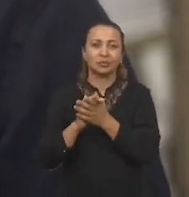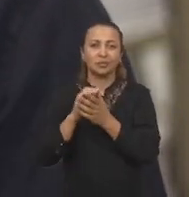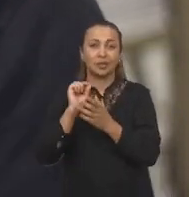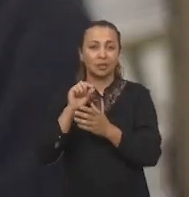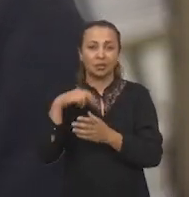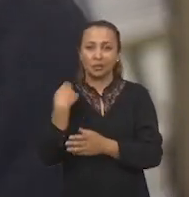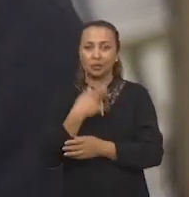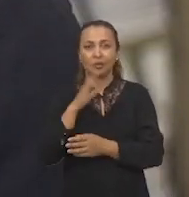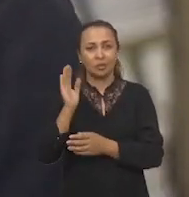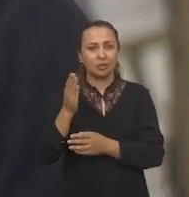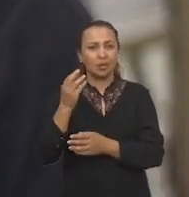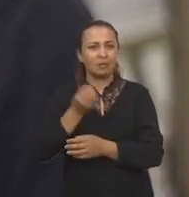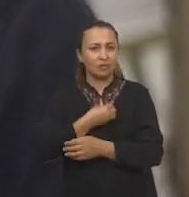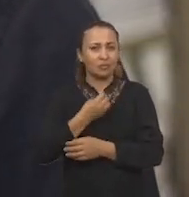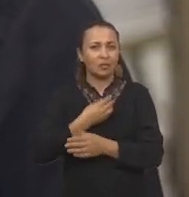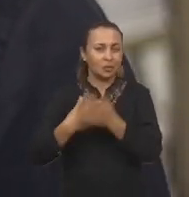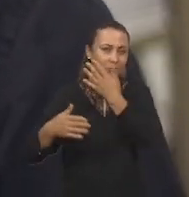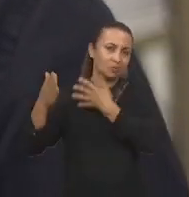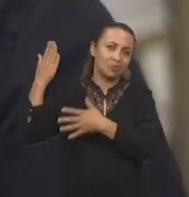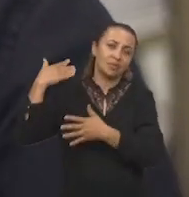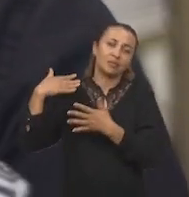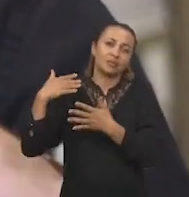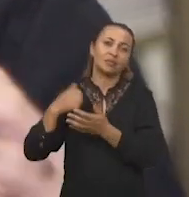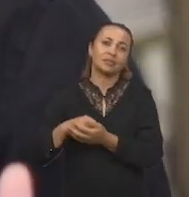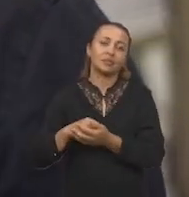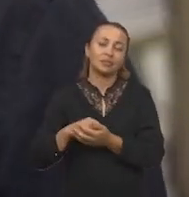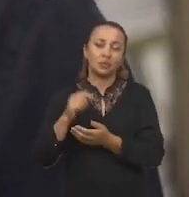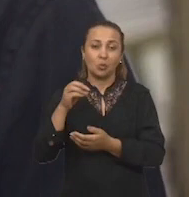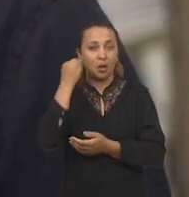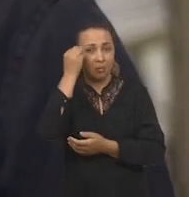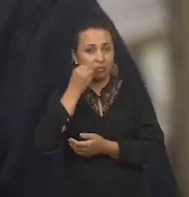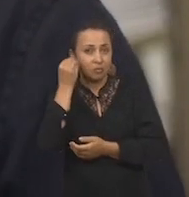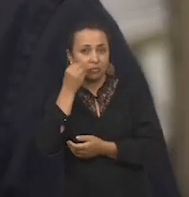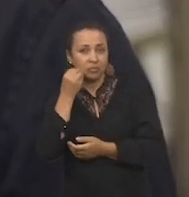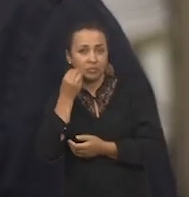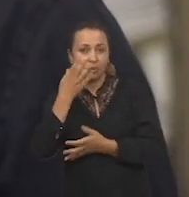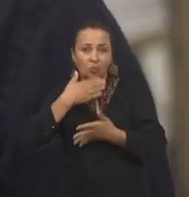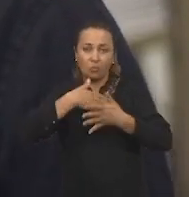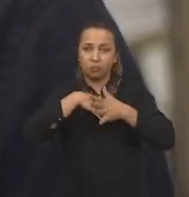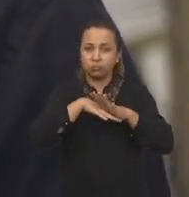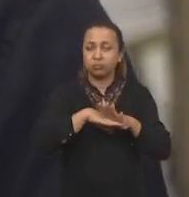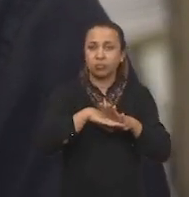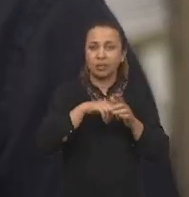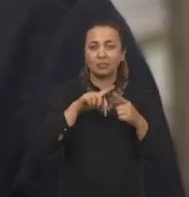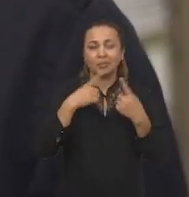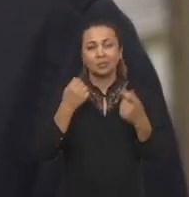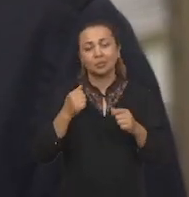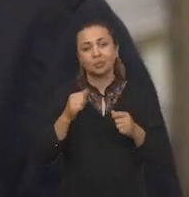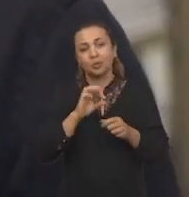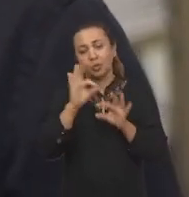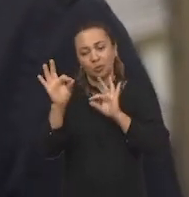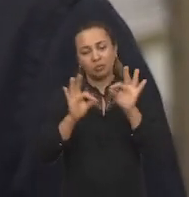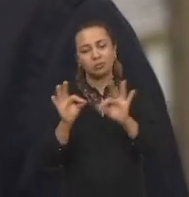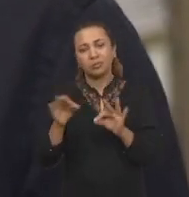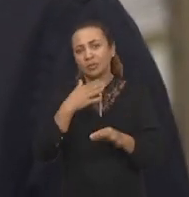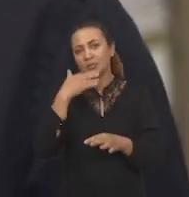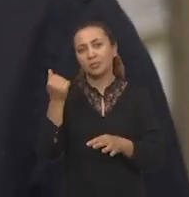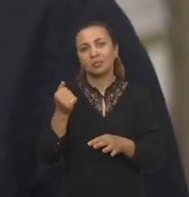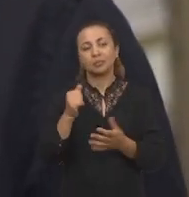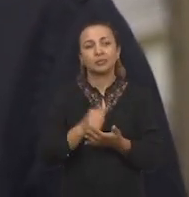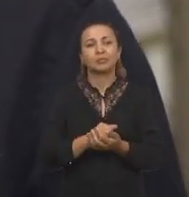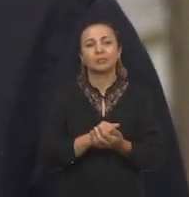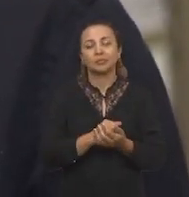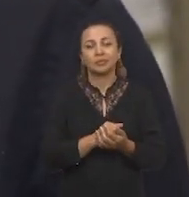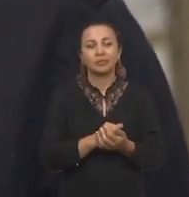que a gente já viveu no passado. A gente, com essa experiência acumulada, a gente pode se organizar melhor e